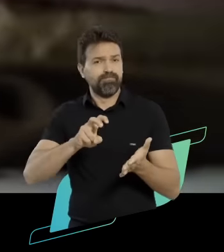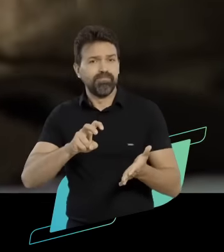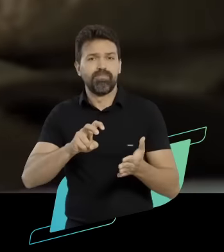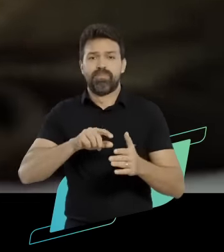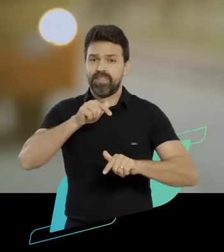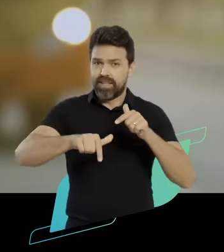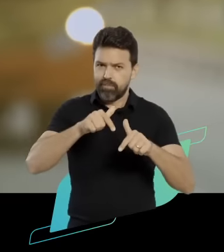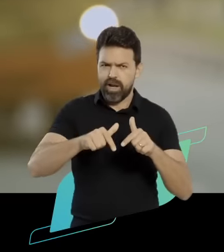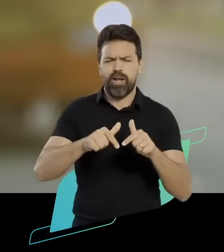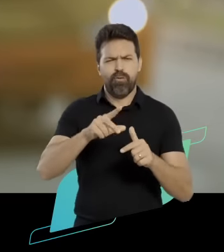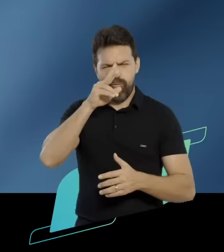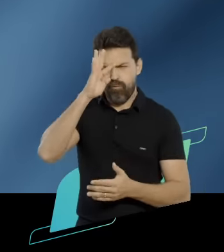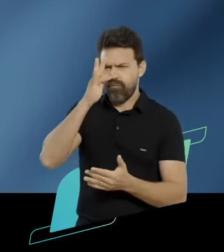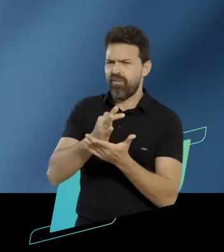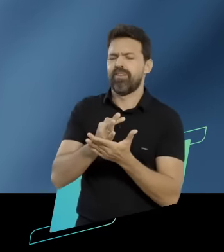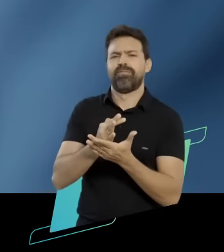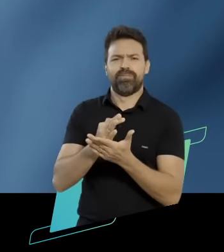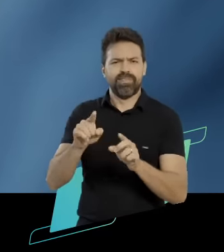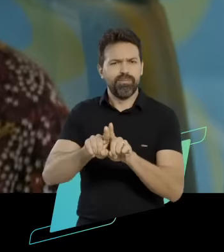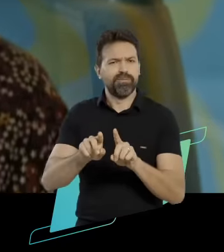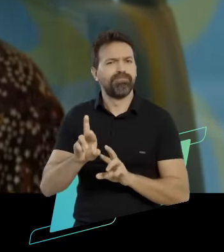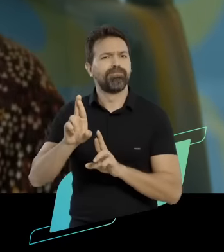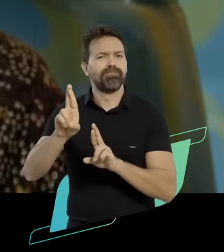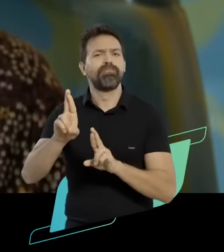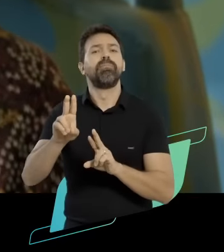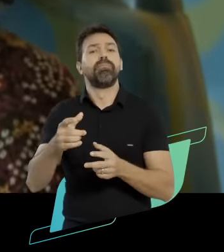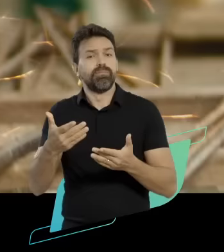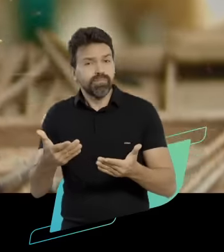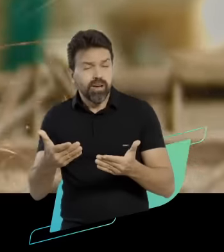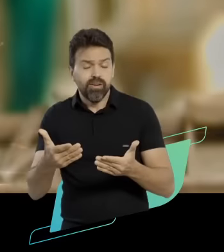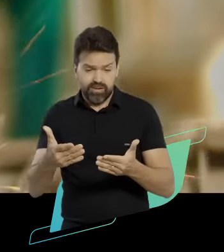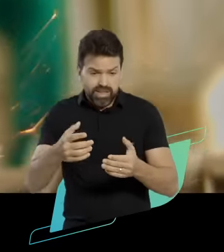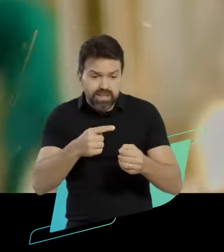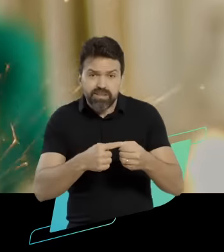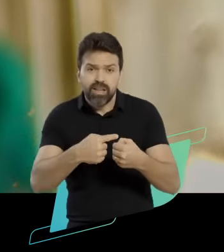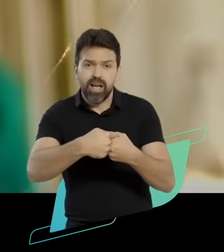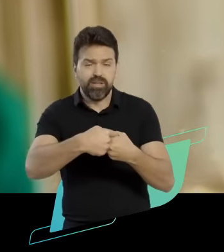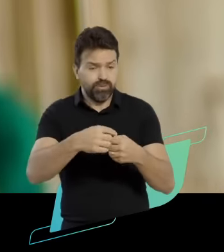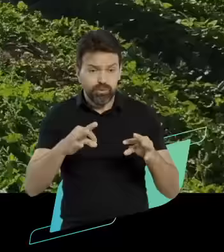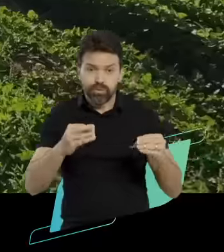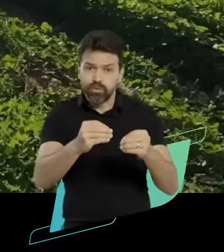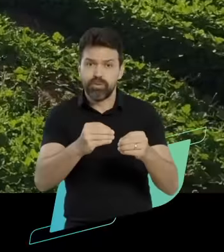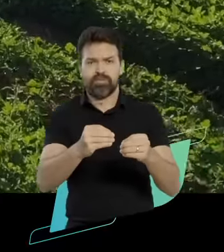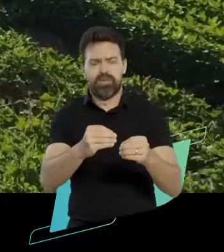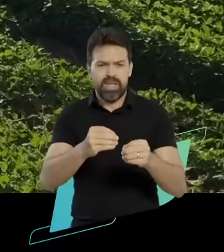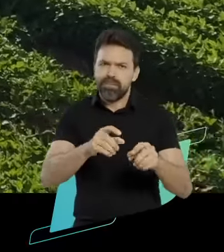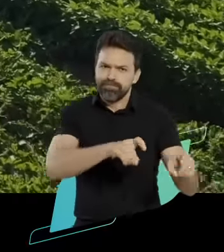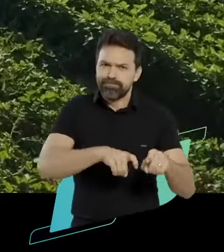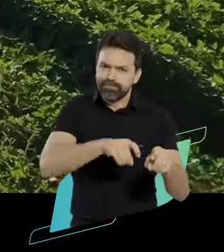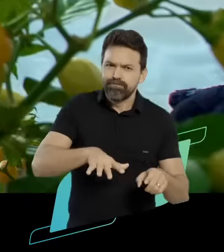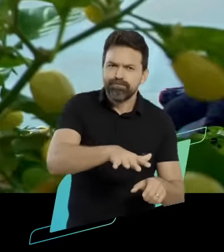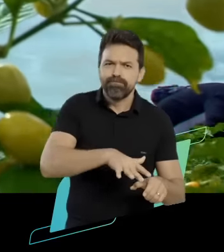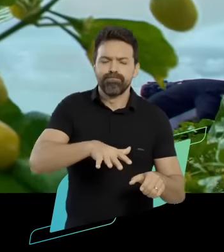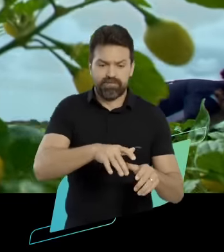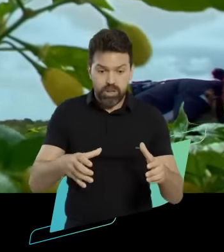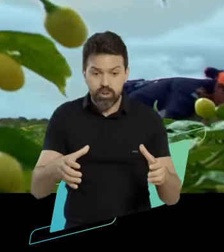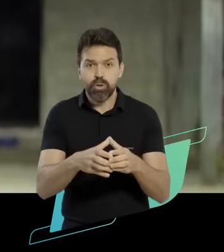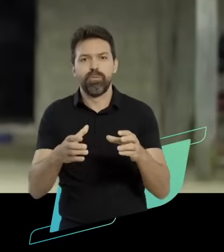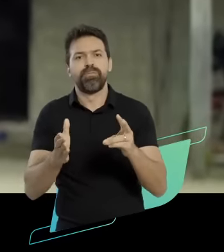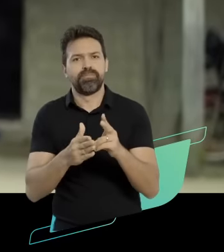cedo, que trabalha com fé e com esperança. Nas cidades, no campo,